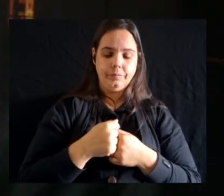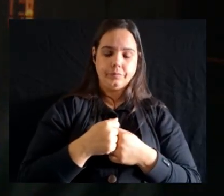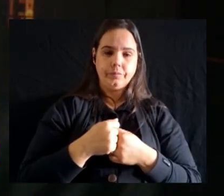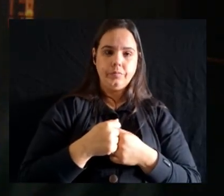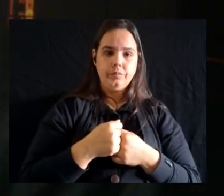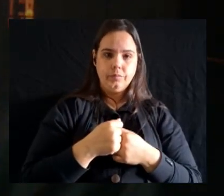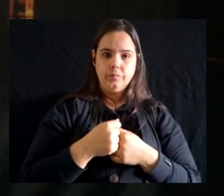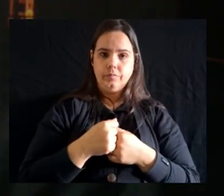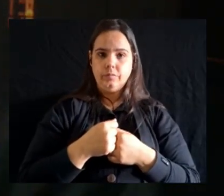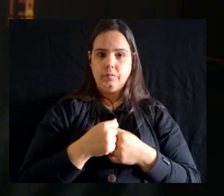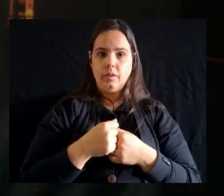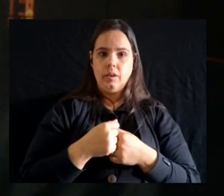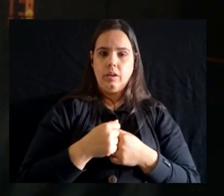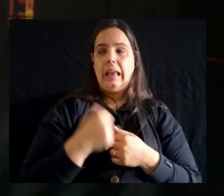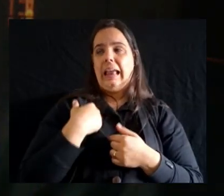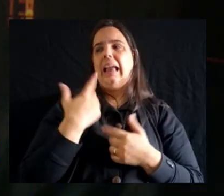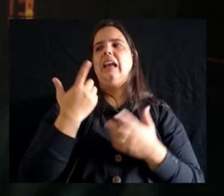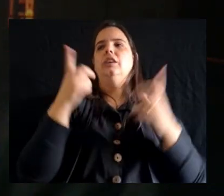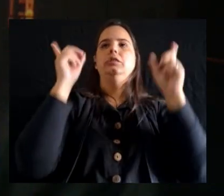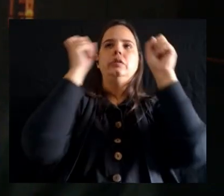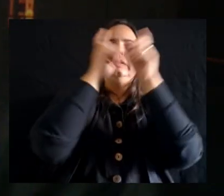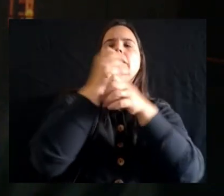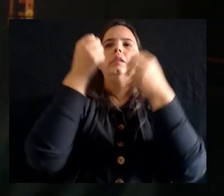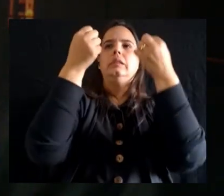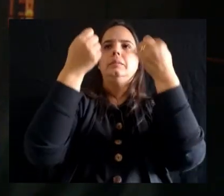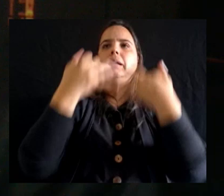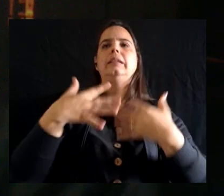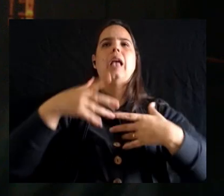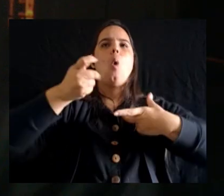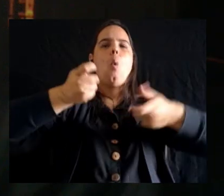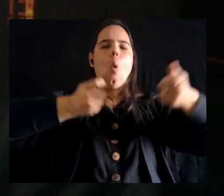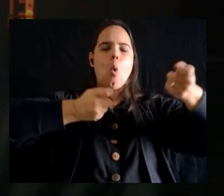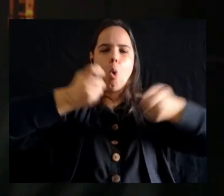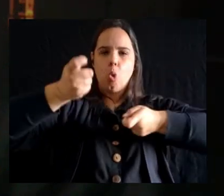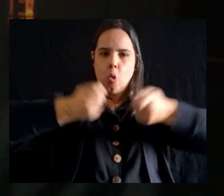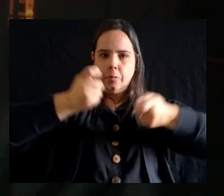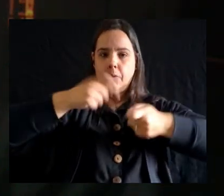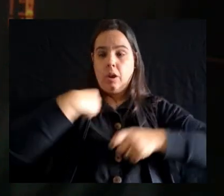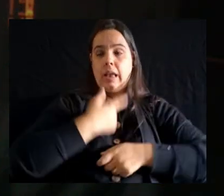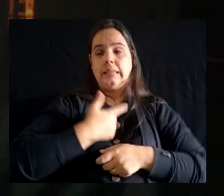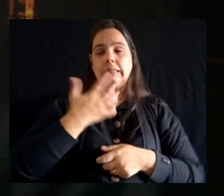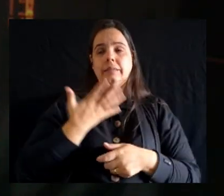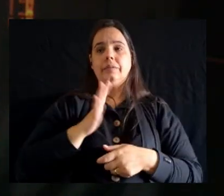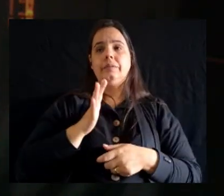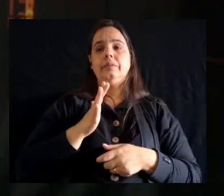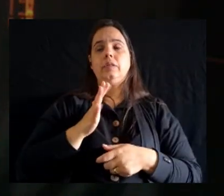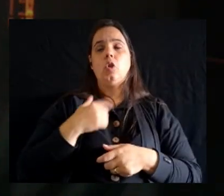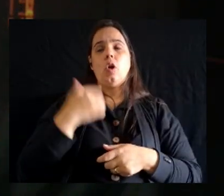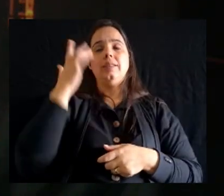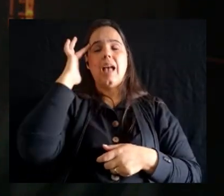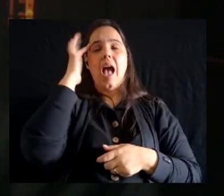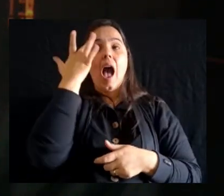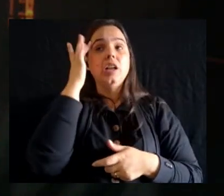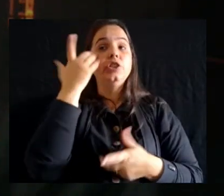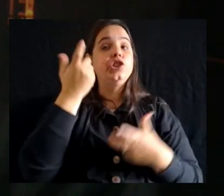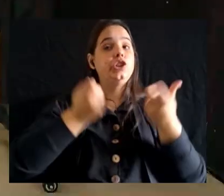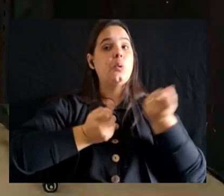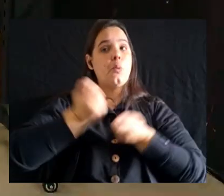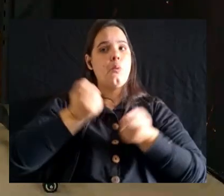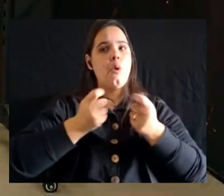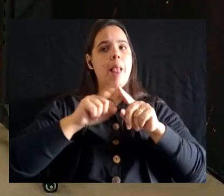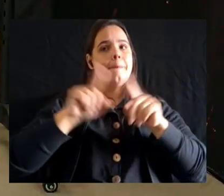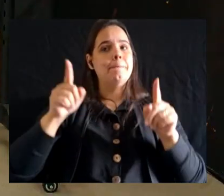Destoa um pouquinho quando a gente fala de controle, a gente acha que está no controle, mas na verdade a gente está sendo controlado, não é?